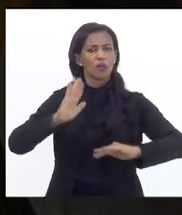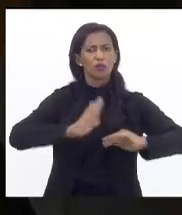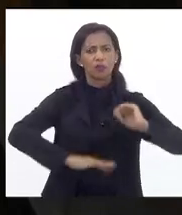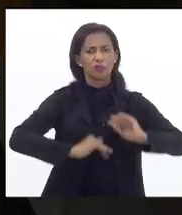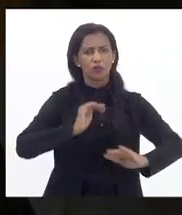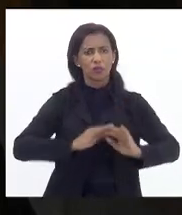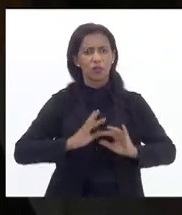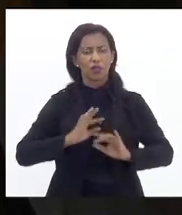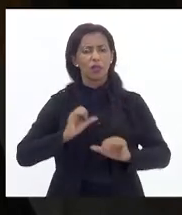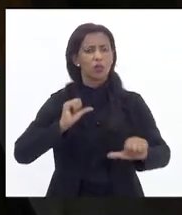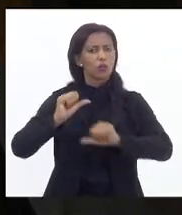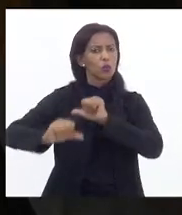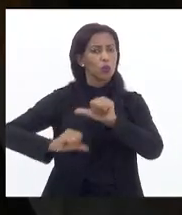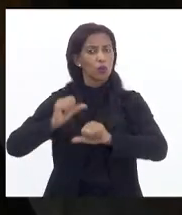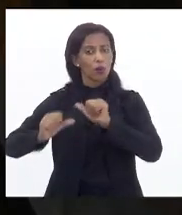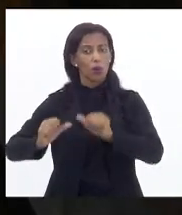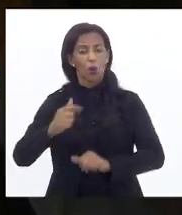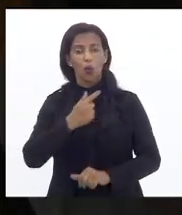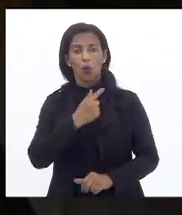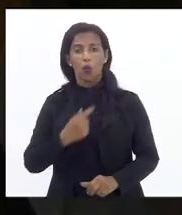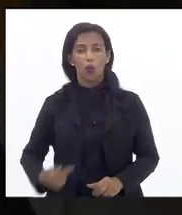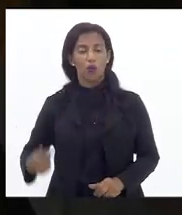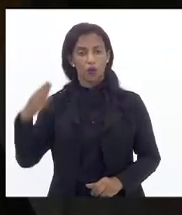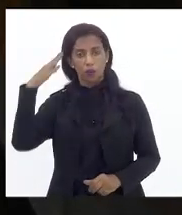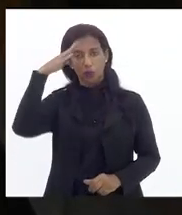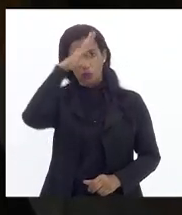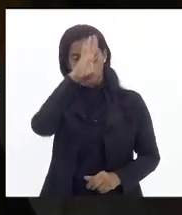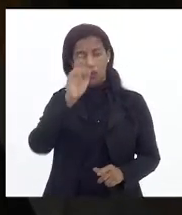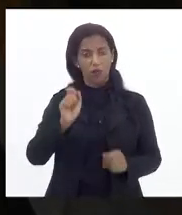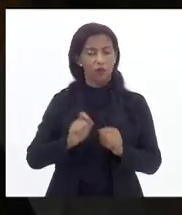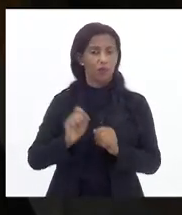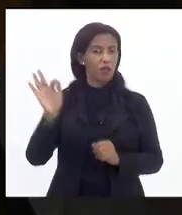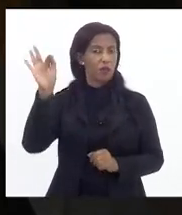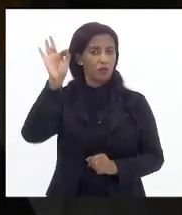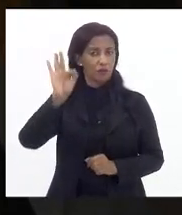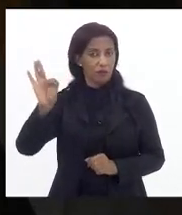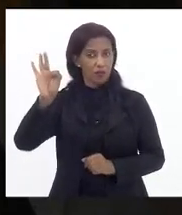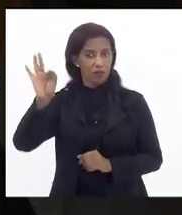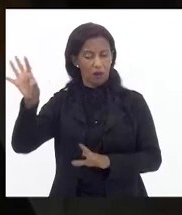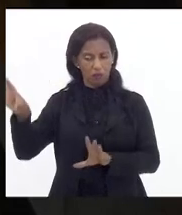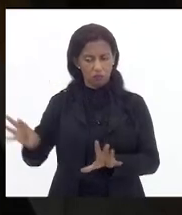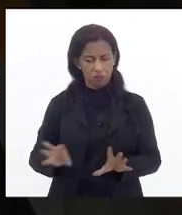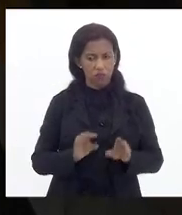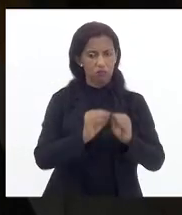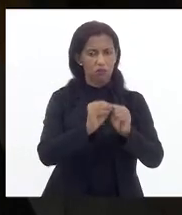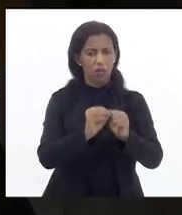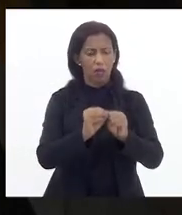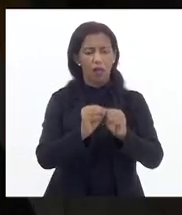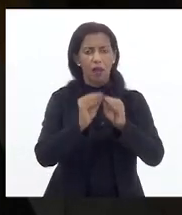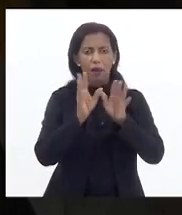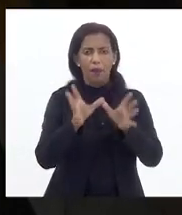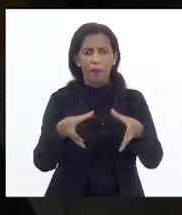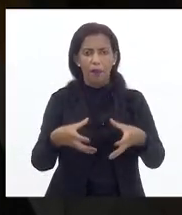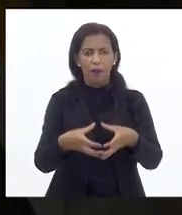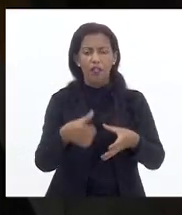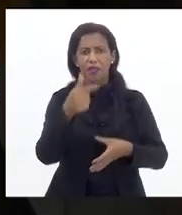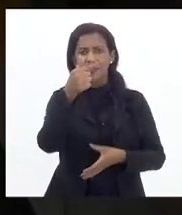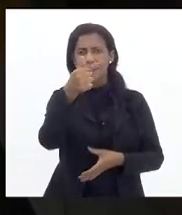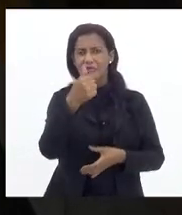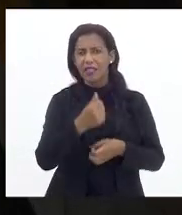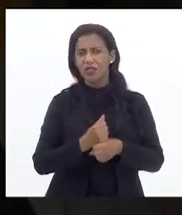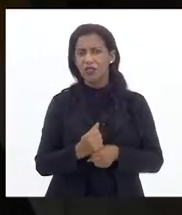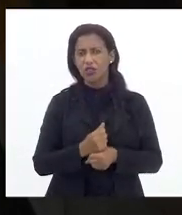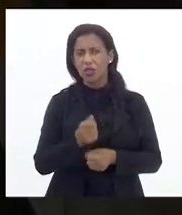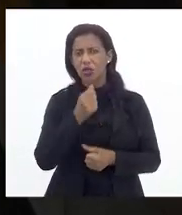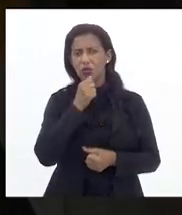trazer todas as mudanças que o governo bolsonaro fez no Congresso Federal para um categorias que já estão há sete anos